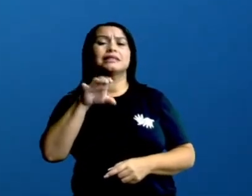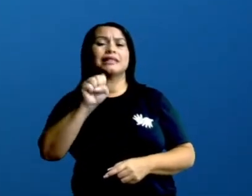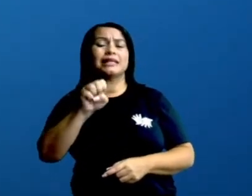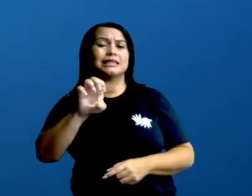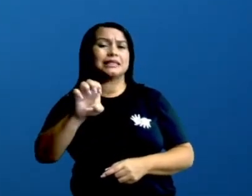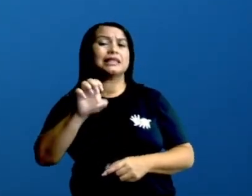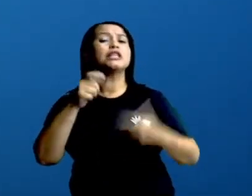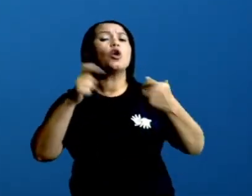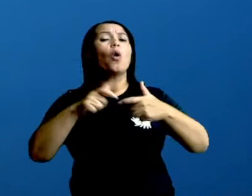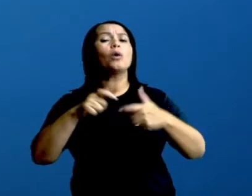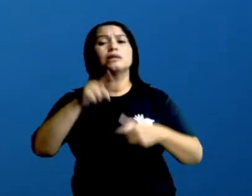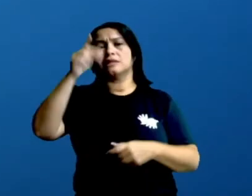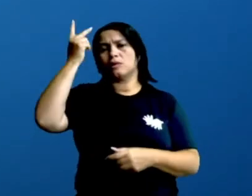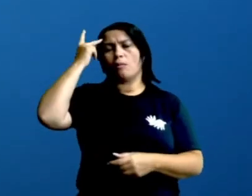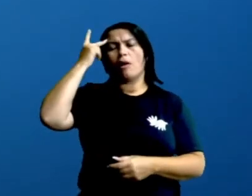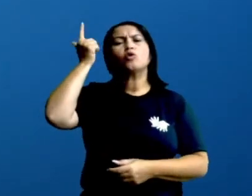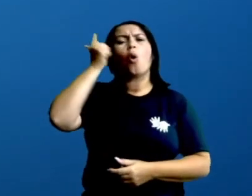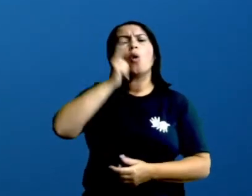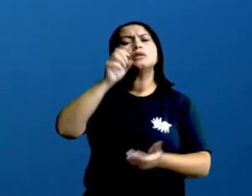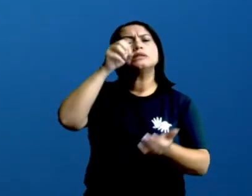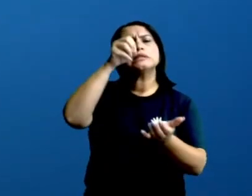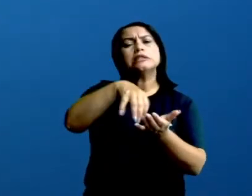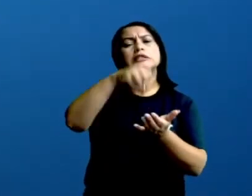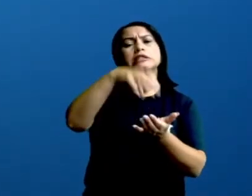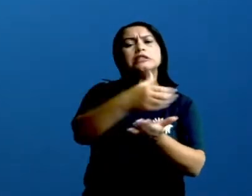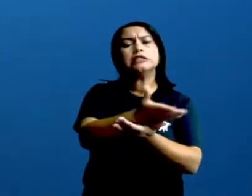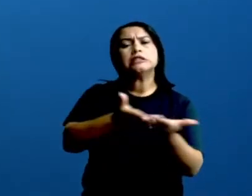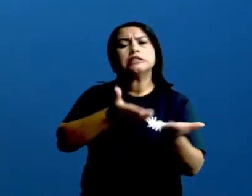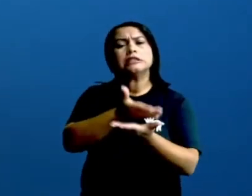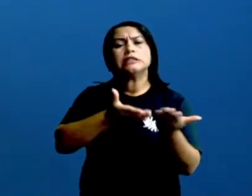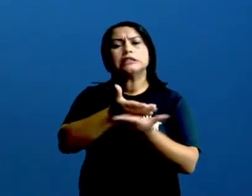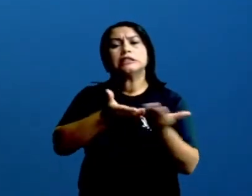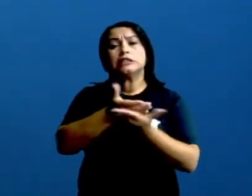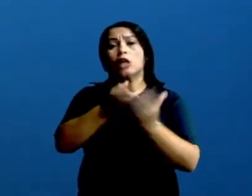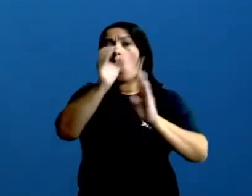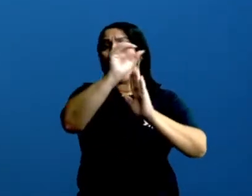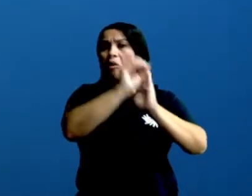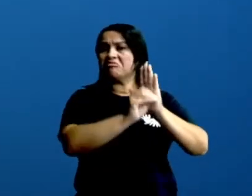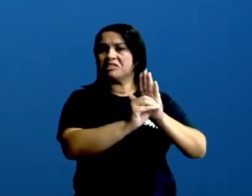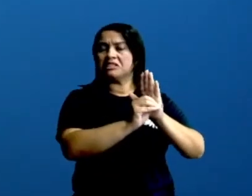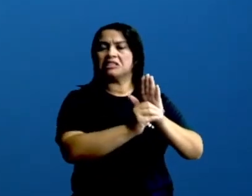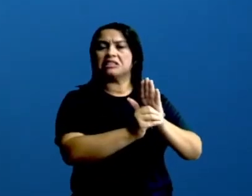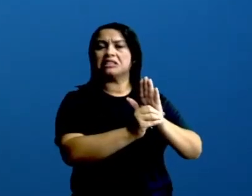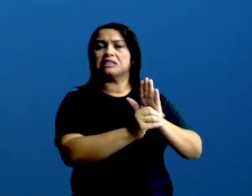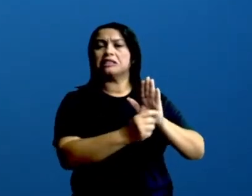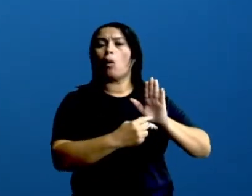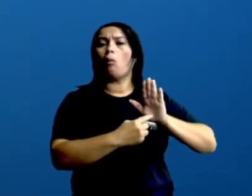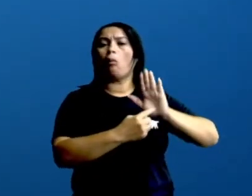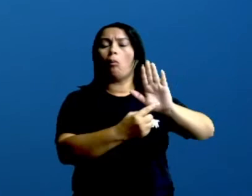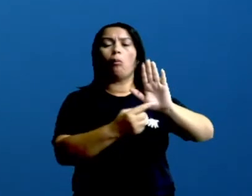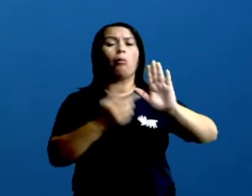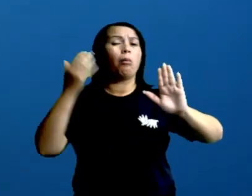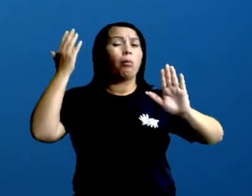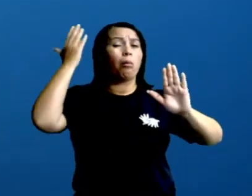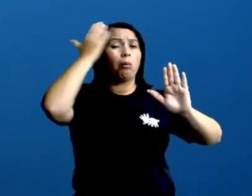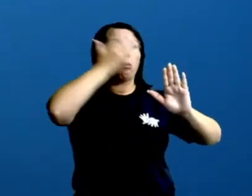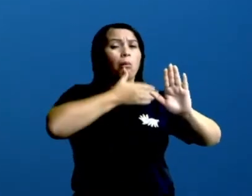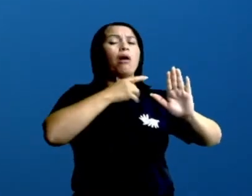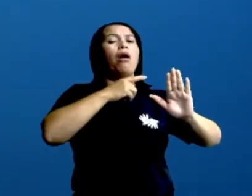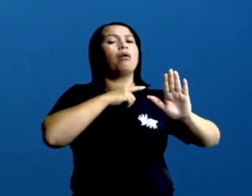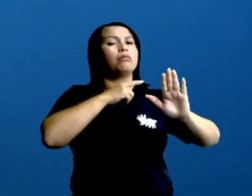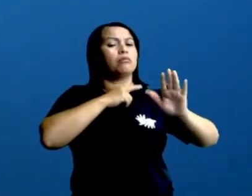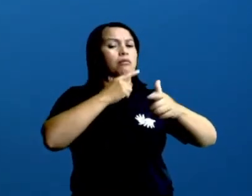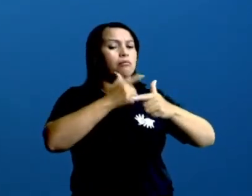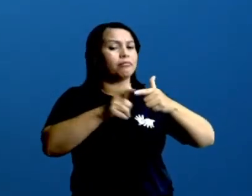tirar cópias de vários documentos oficiais que comprovaram, né, o que aconteceu de